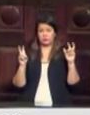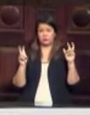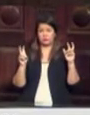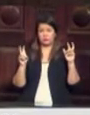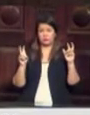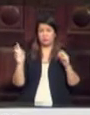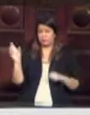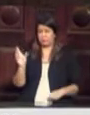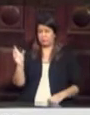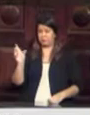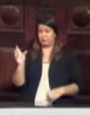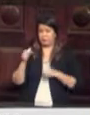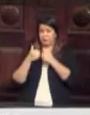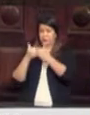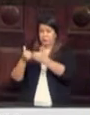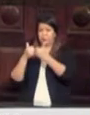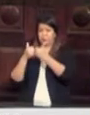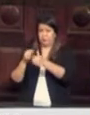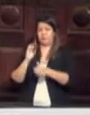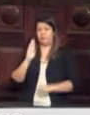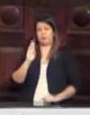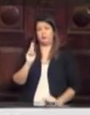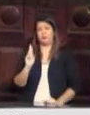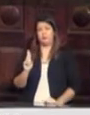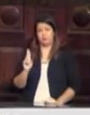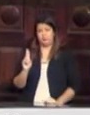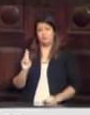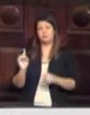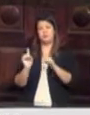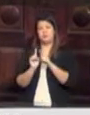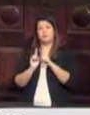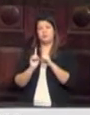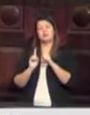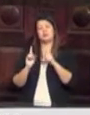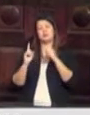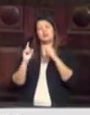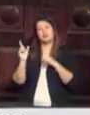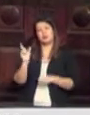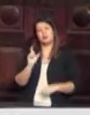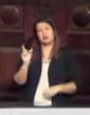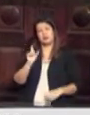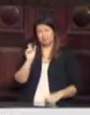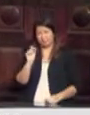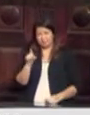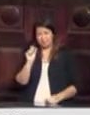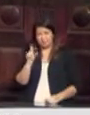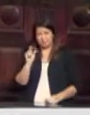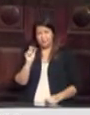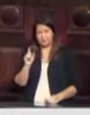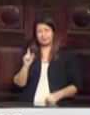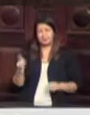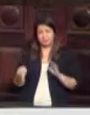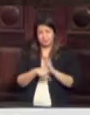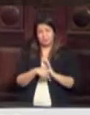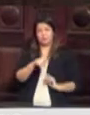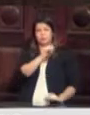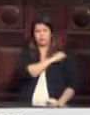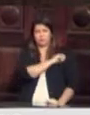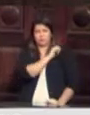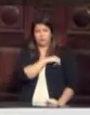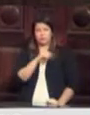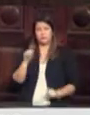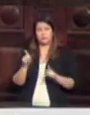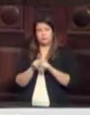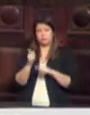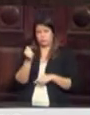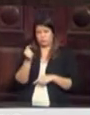bilhete único e os cartões pré-pagos com créditos